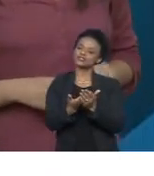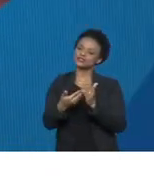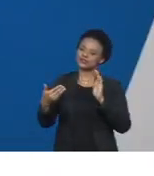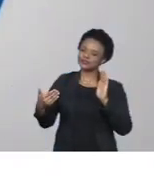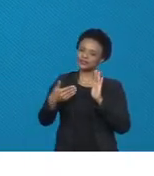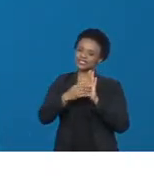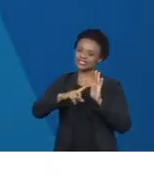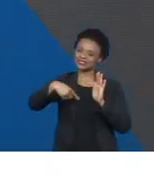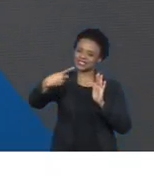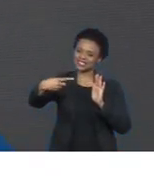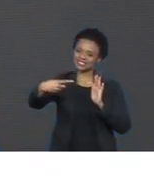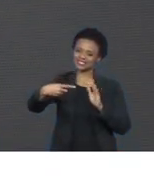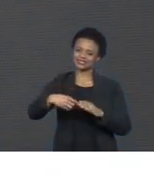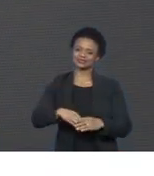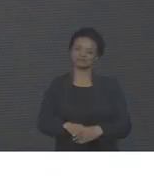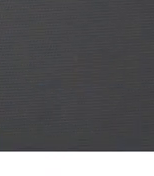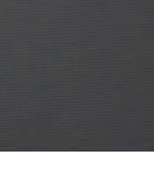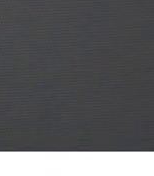mais!